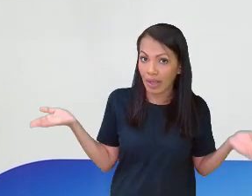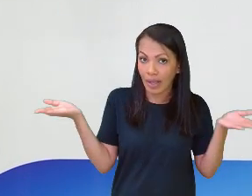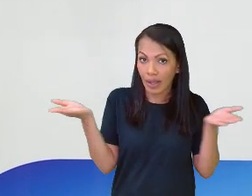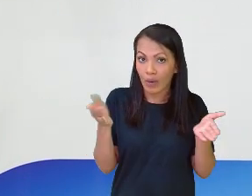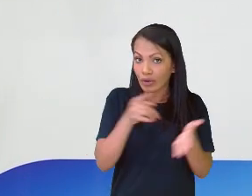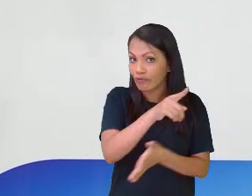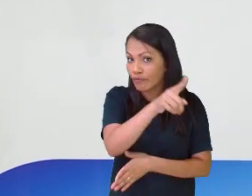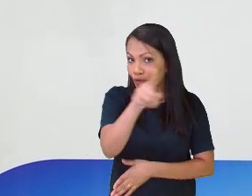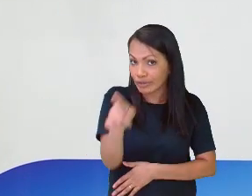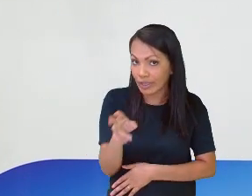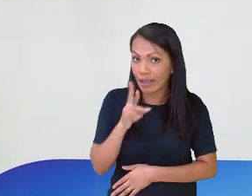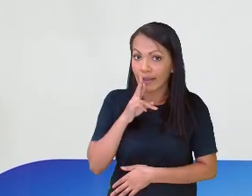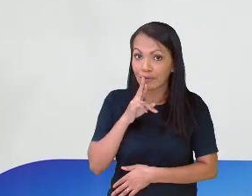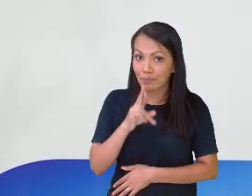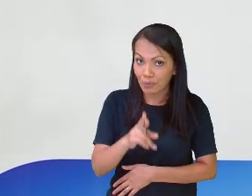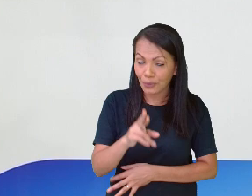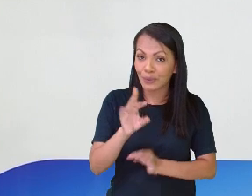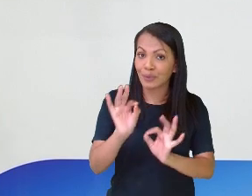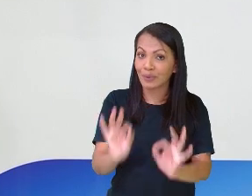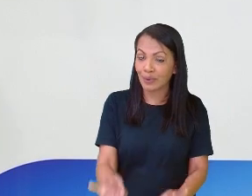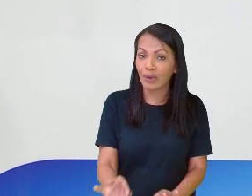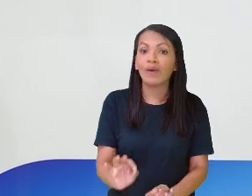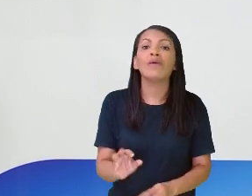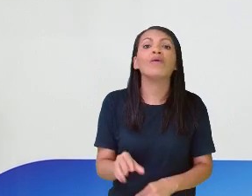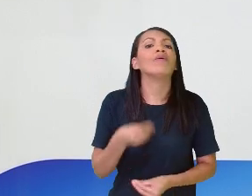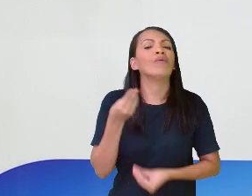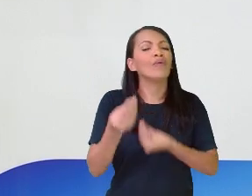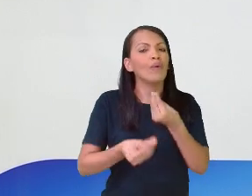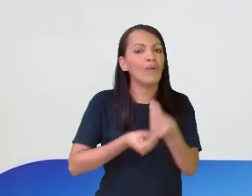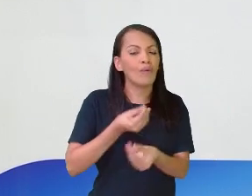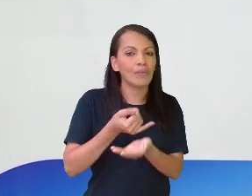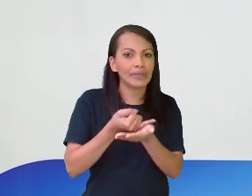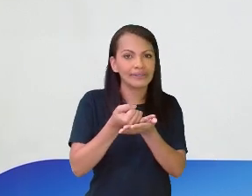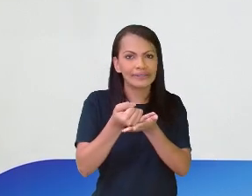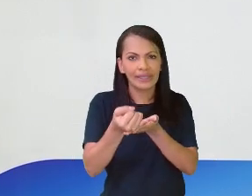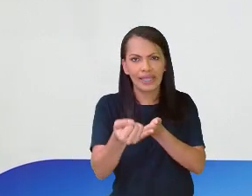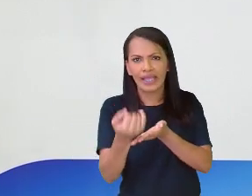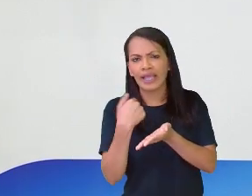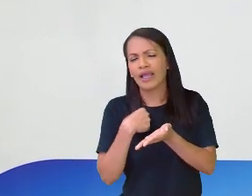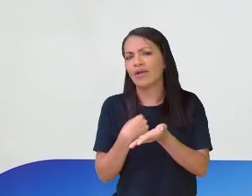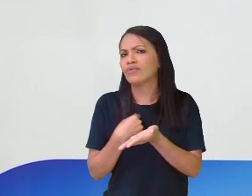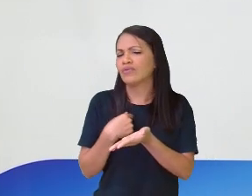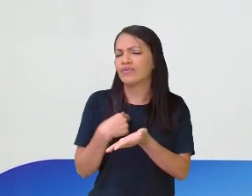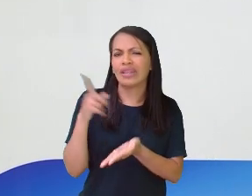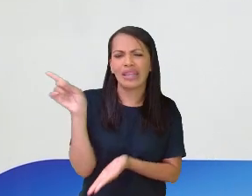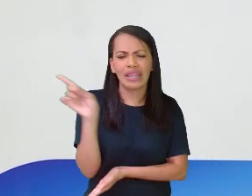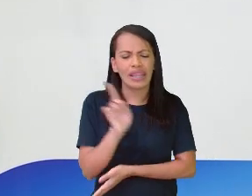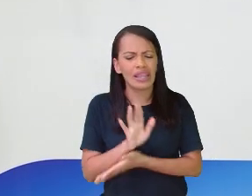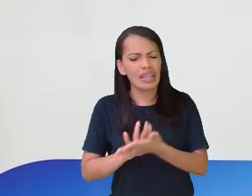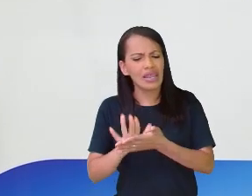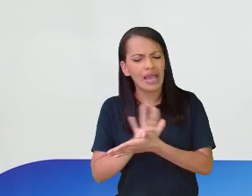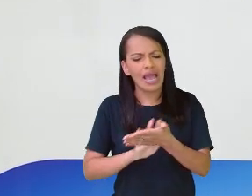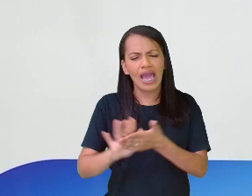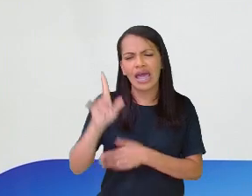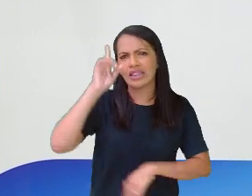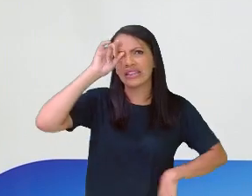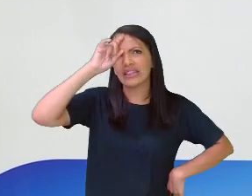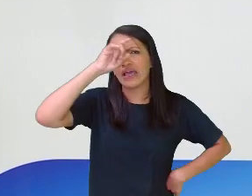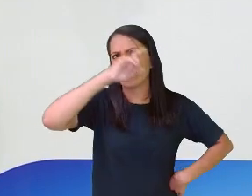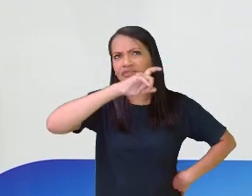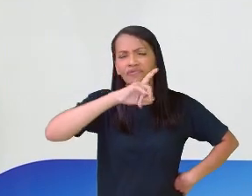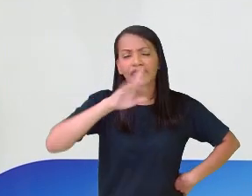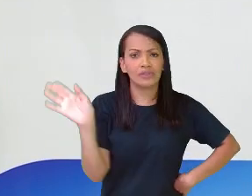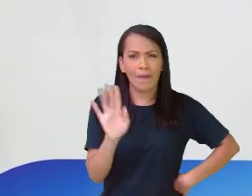é com você, responde aí. Como a gente está iniciando, eu não trouxe nada difícil, tá? Para a gente não ficar aqui